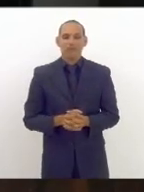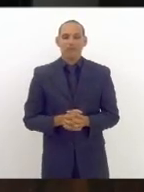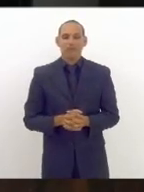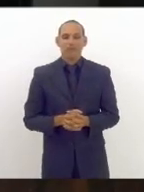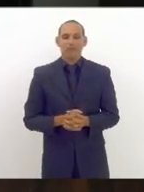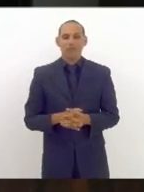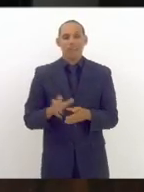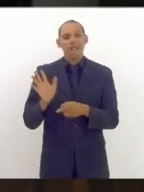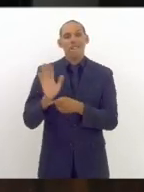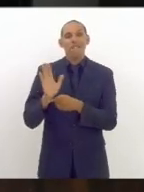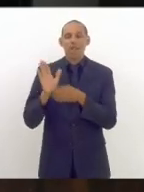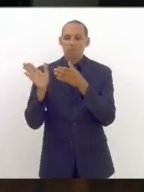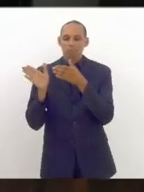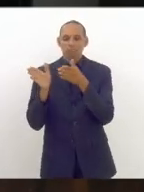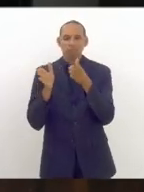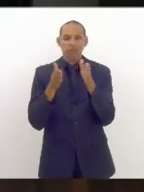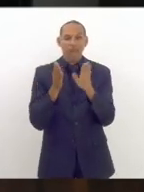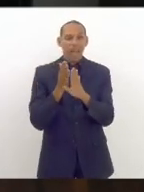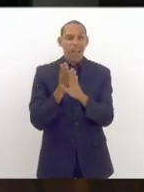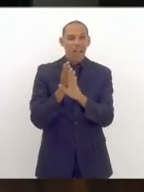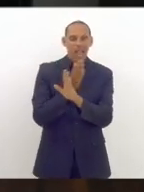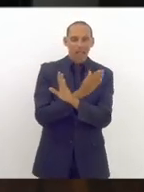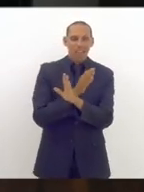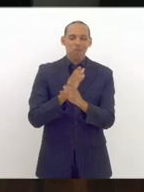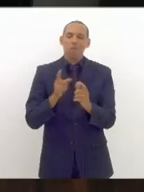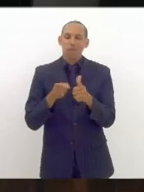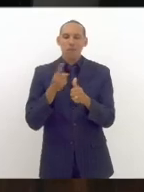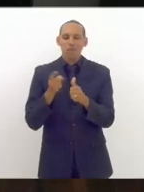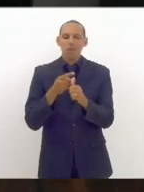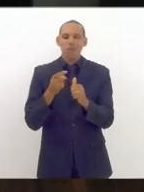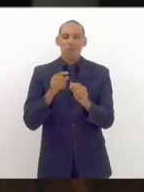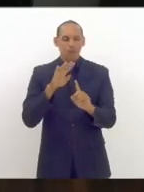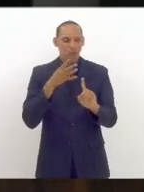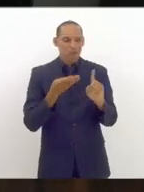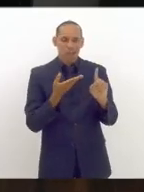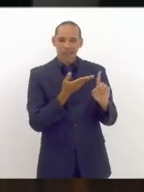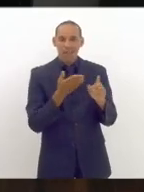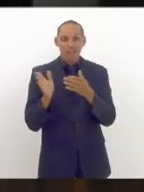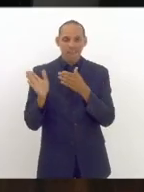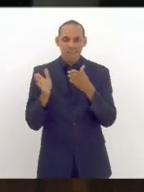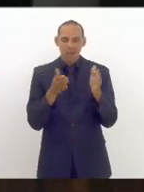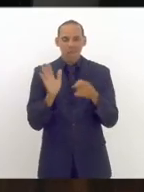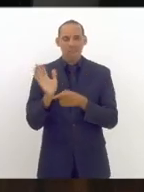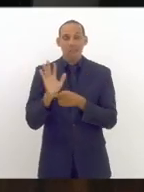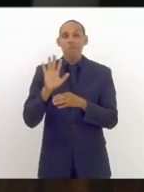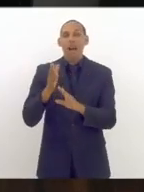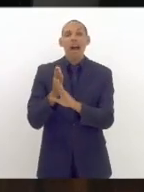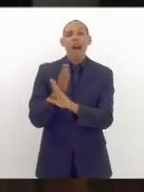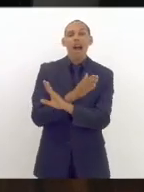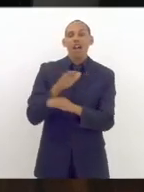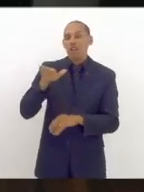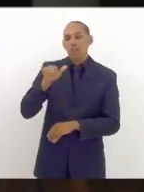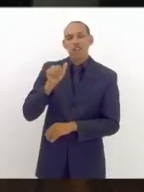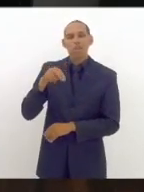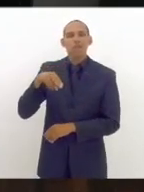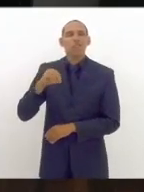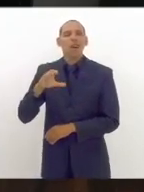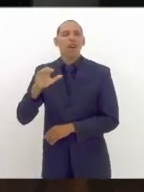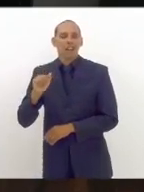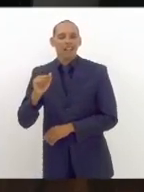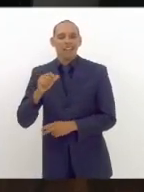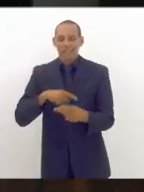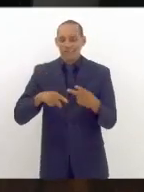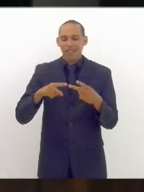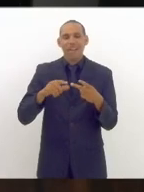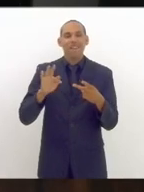um vídeo em homenagem ao nosso secretário, queria convidar para estar aqui a senhora Noca e